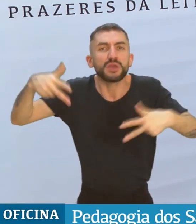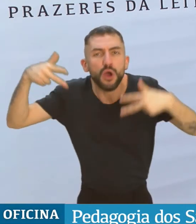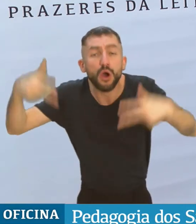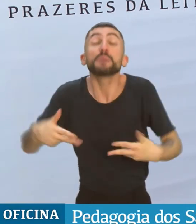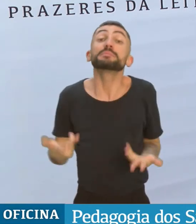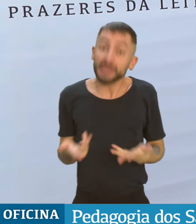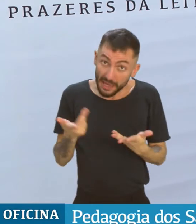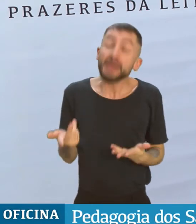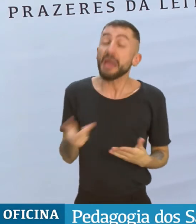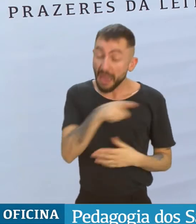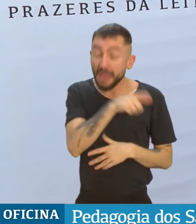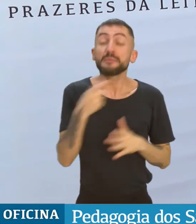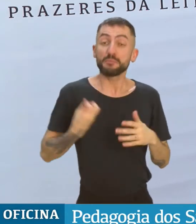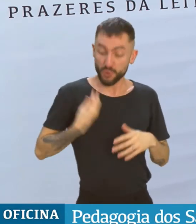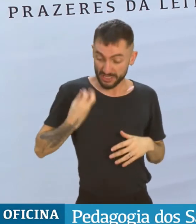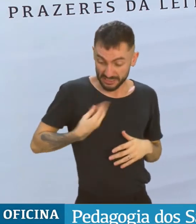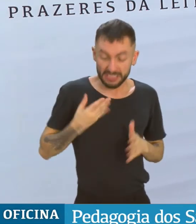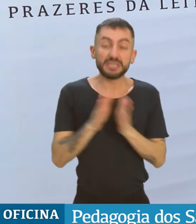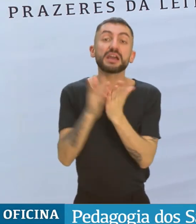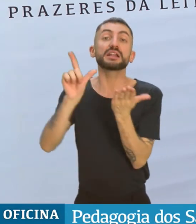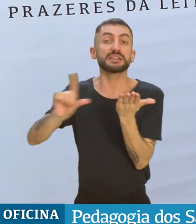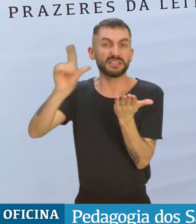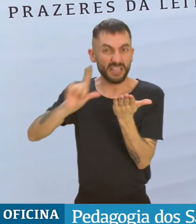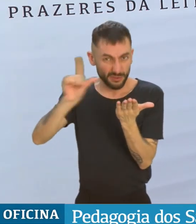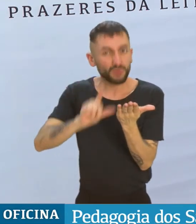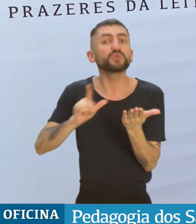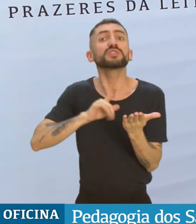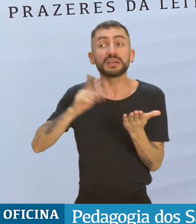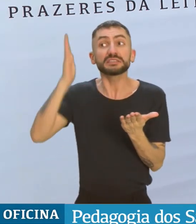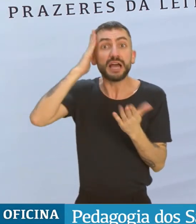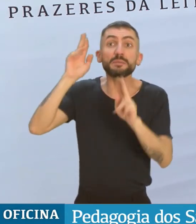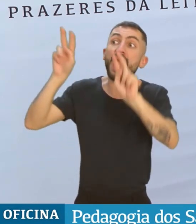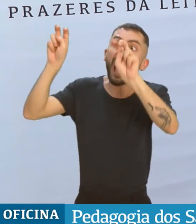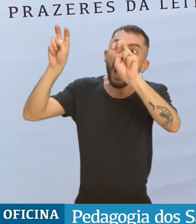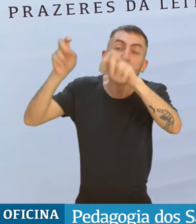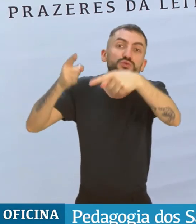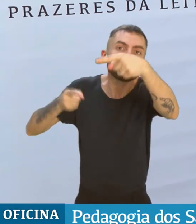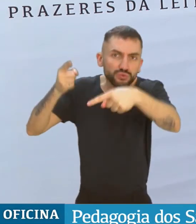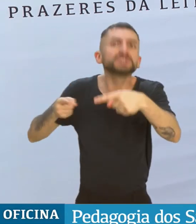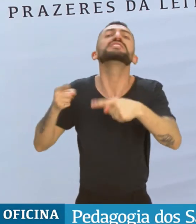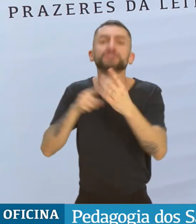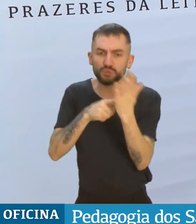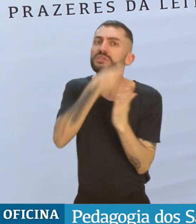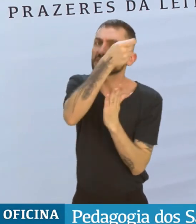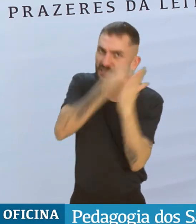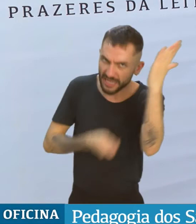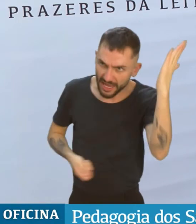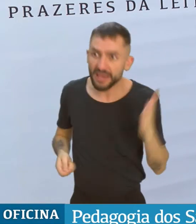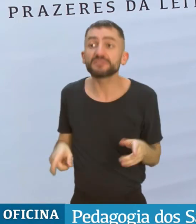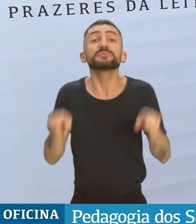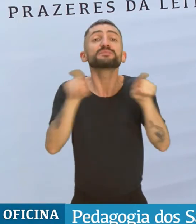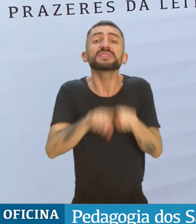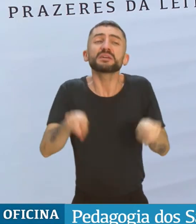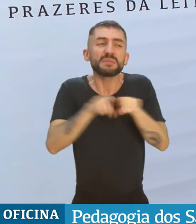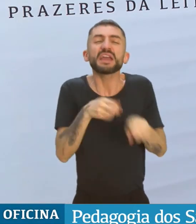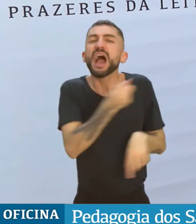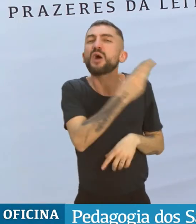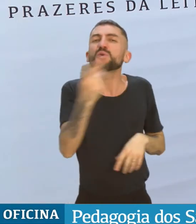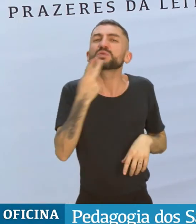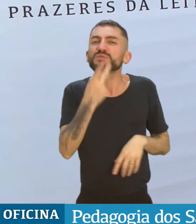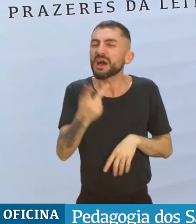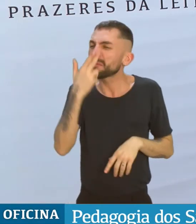e uma poesia engajada que discute os grandes temas centrais. Muitas vezes é taxada também por isso de ser